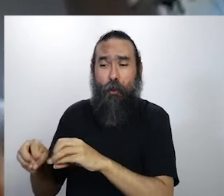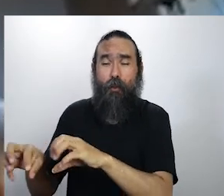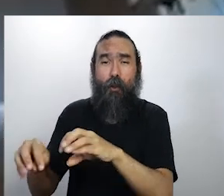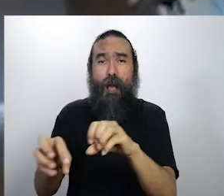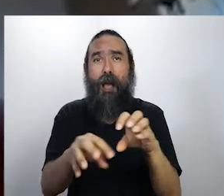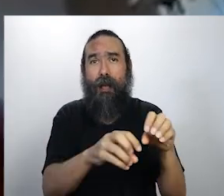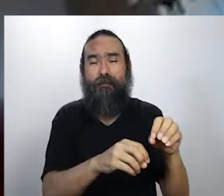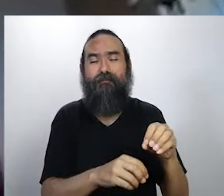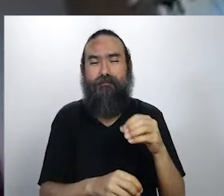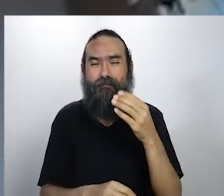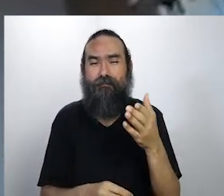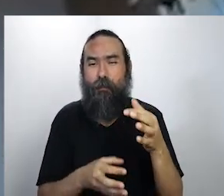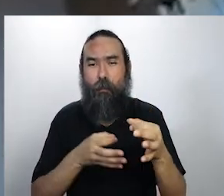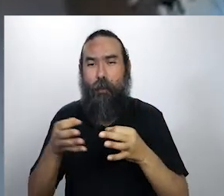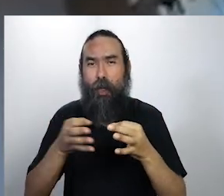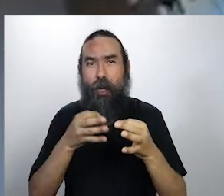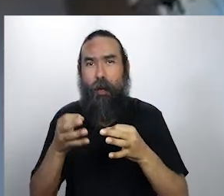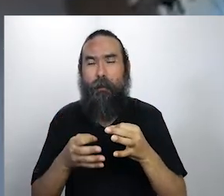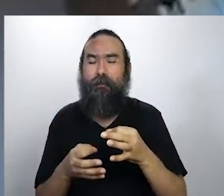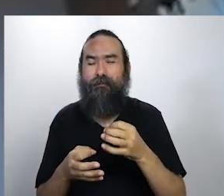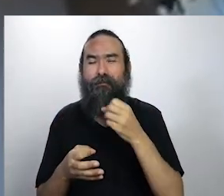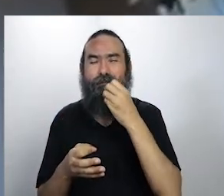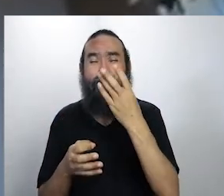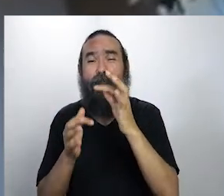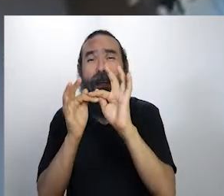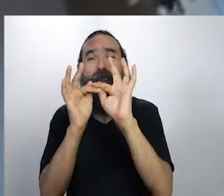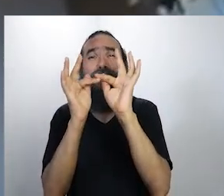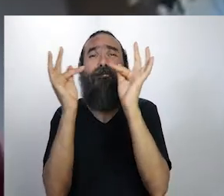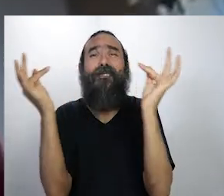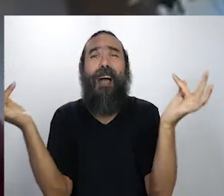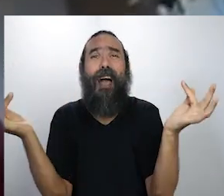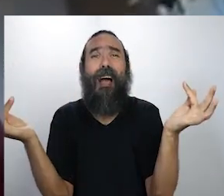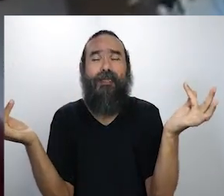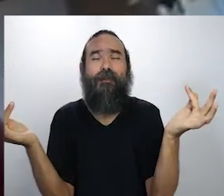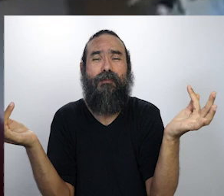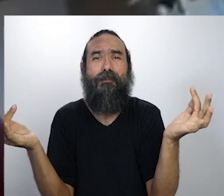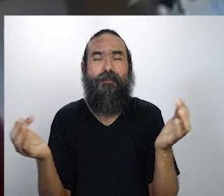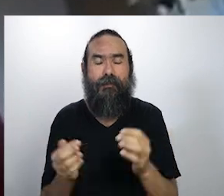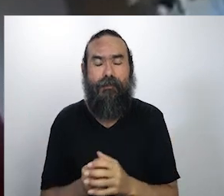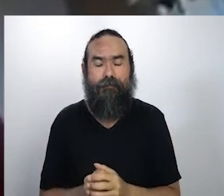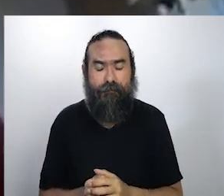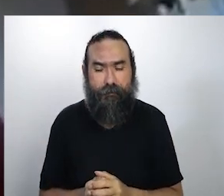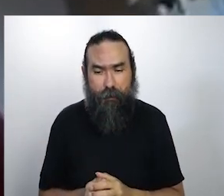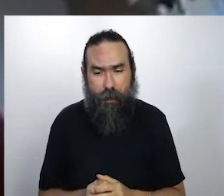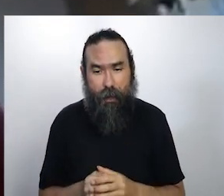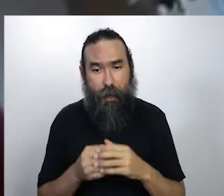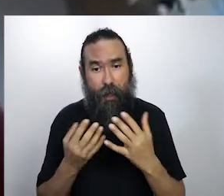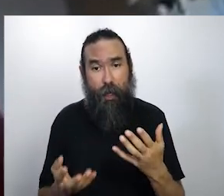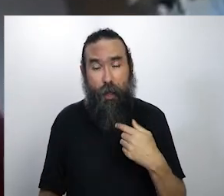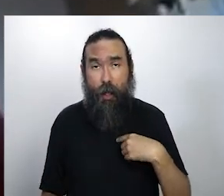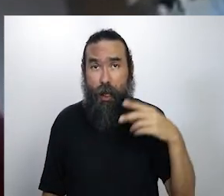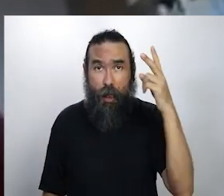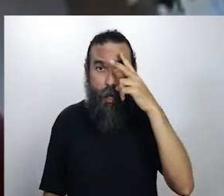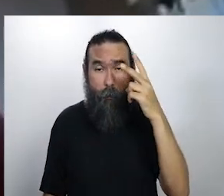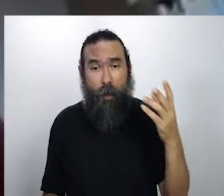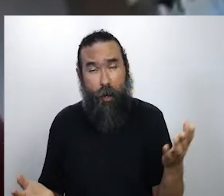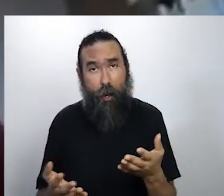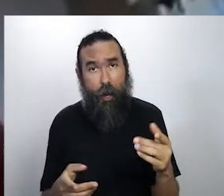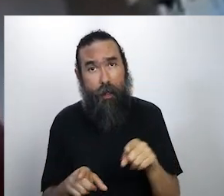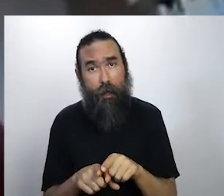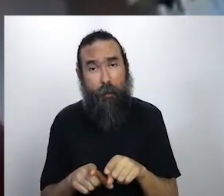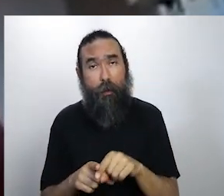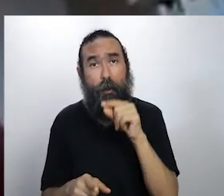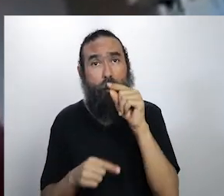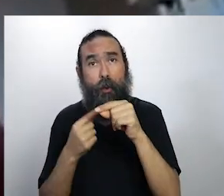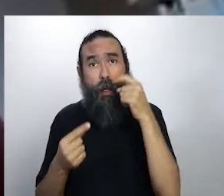E uma outra coisa, lembrando, pensando agora nessa preocupação educativa, que é a Wiki, né?